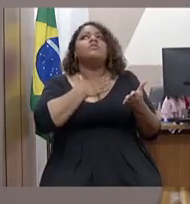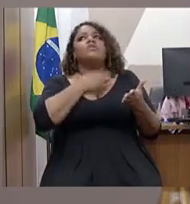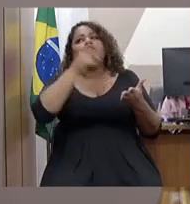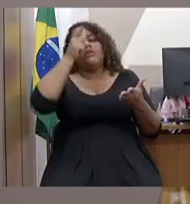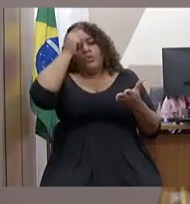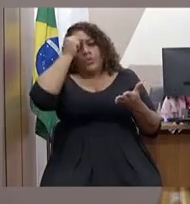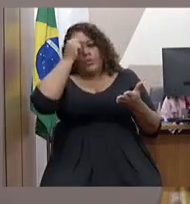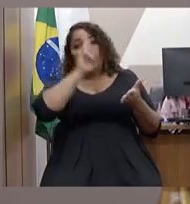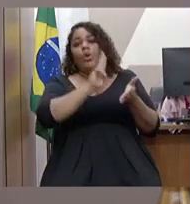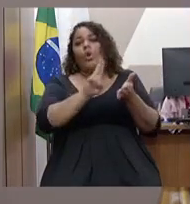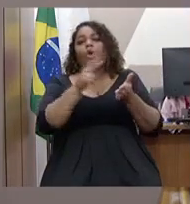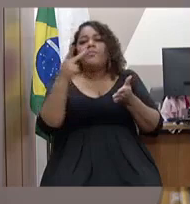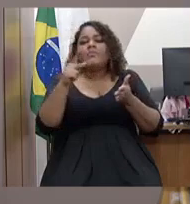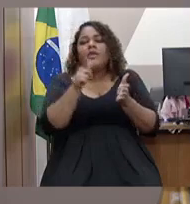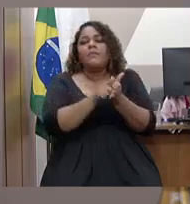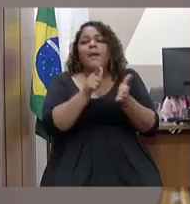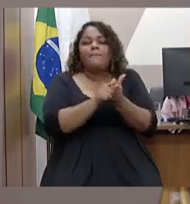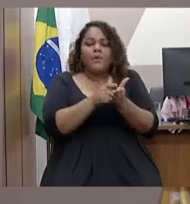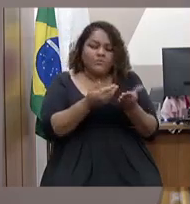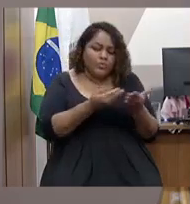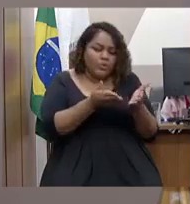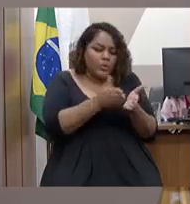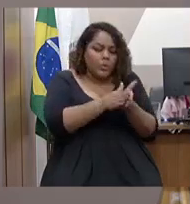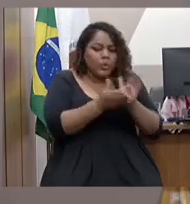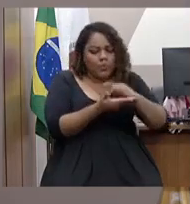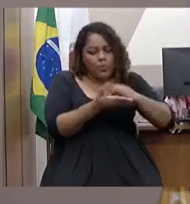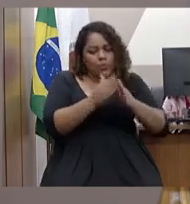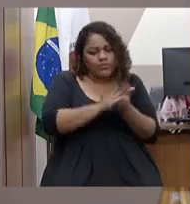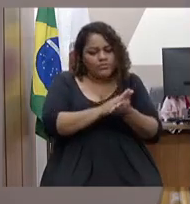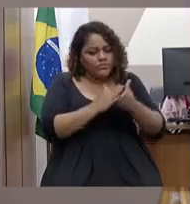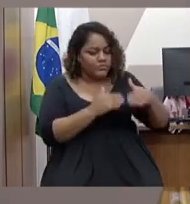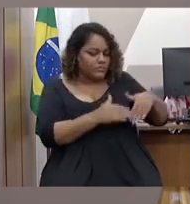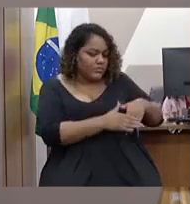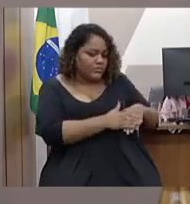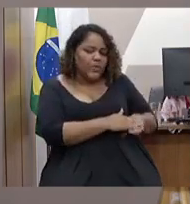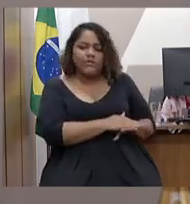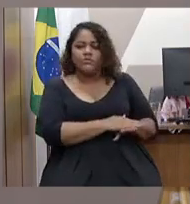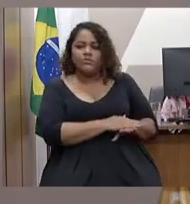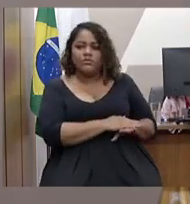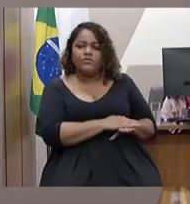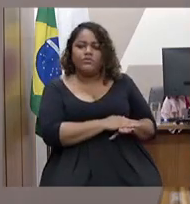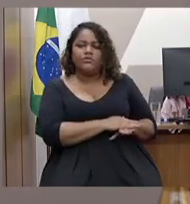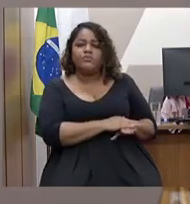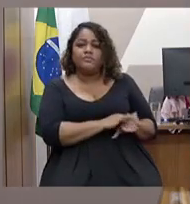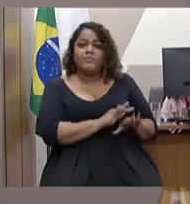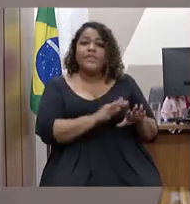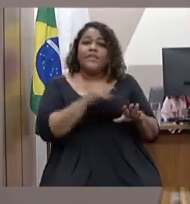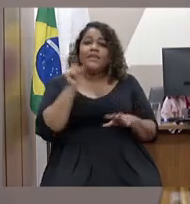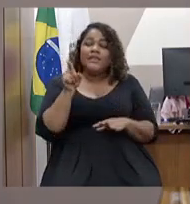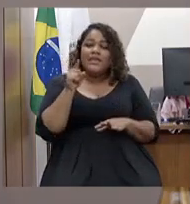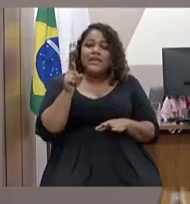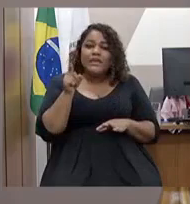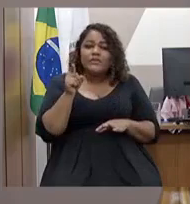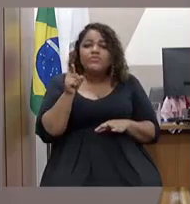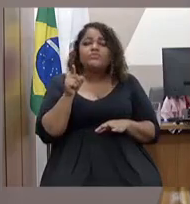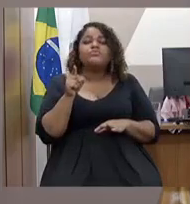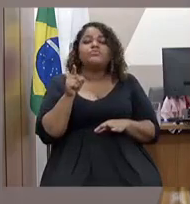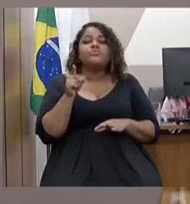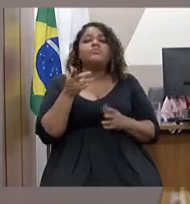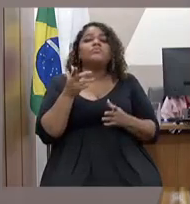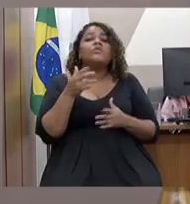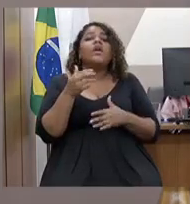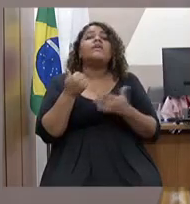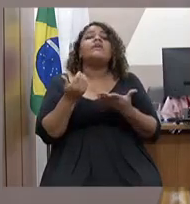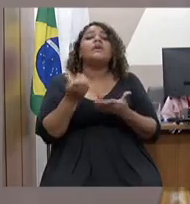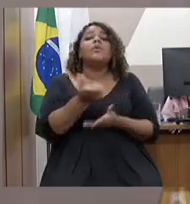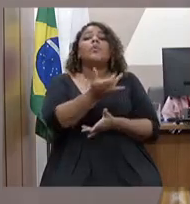num papel e dobrou o papel guardou no bolso e ele isso tirou dele e quantos não